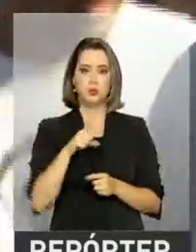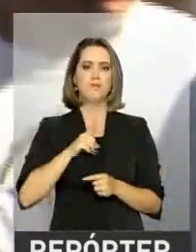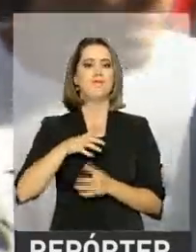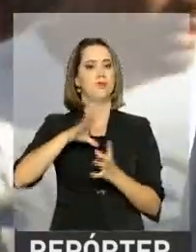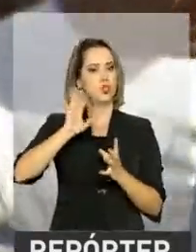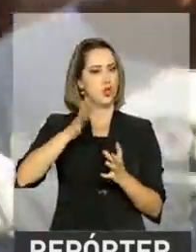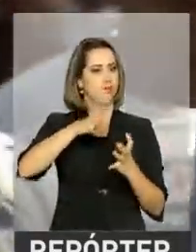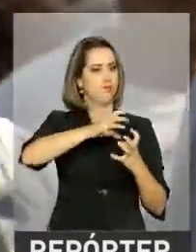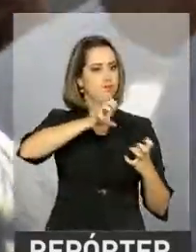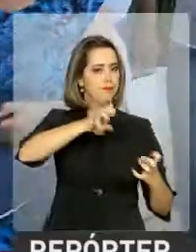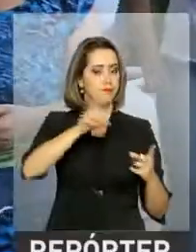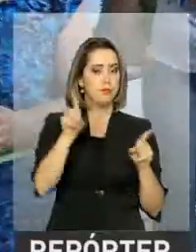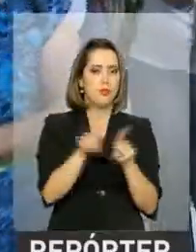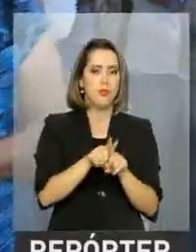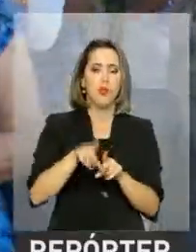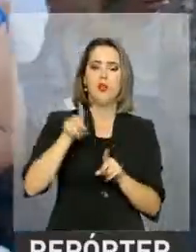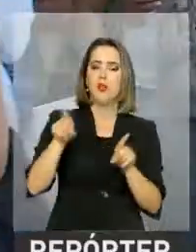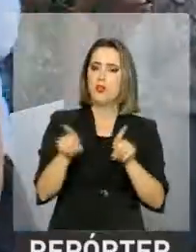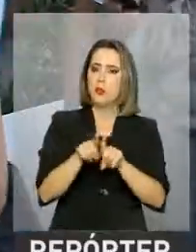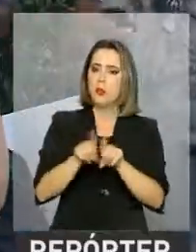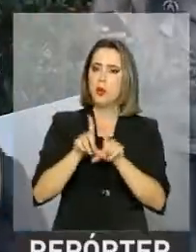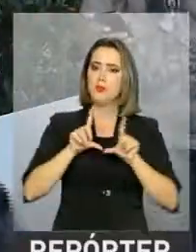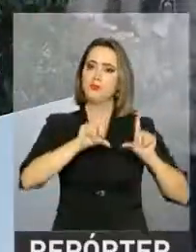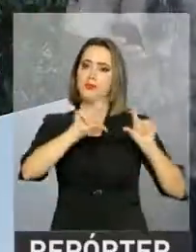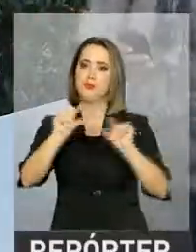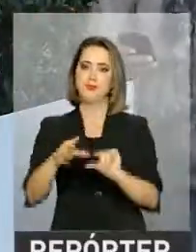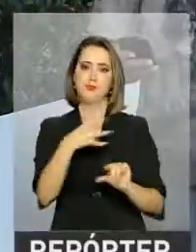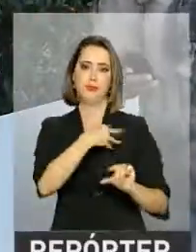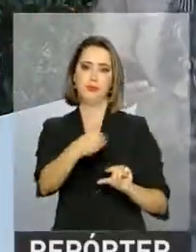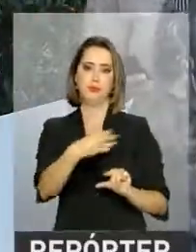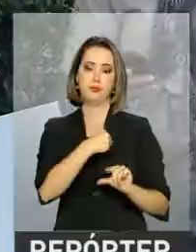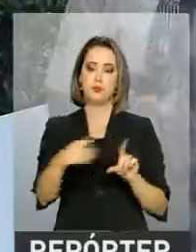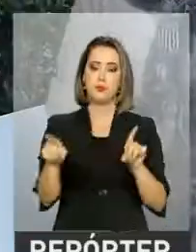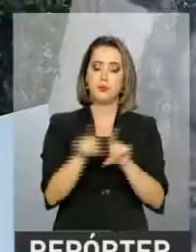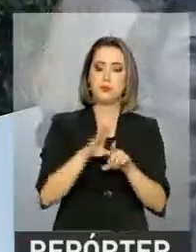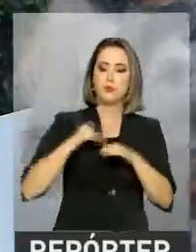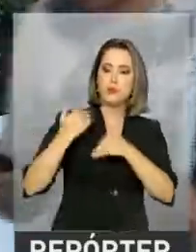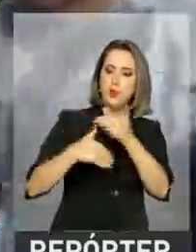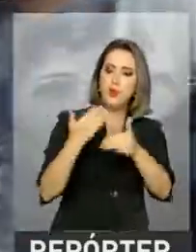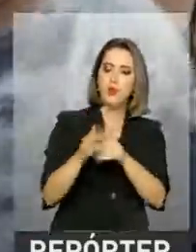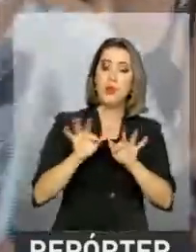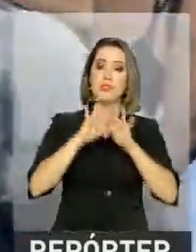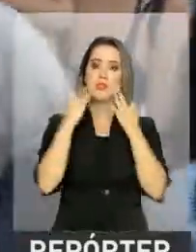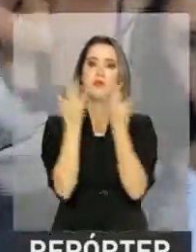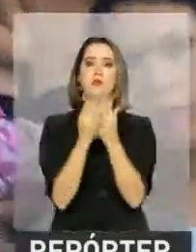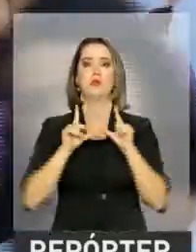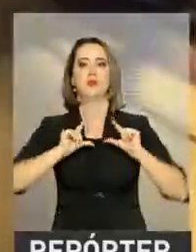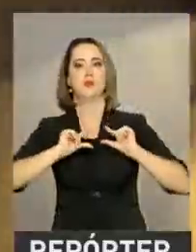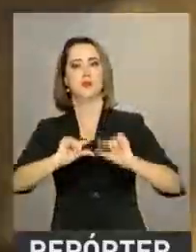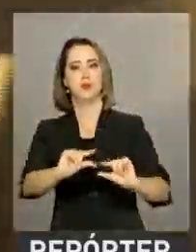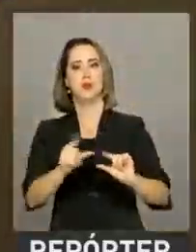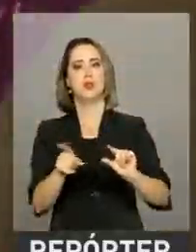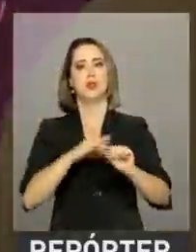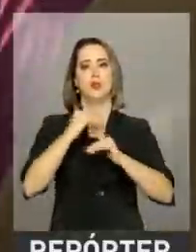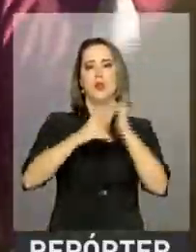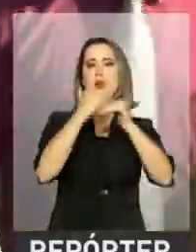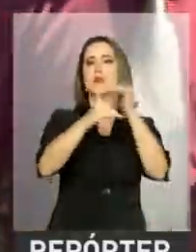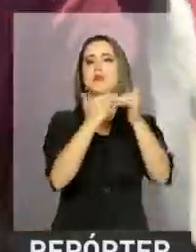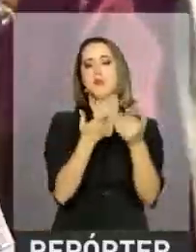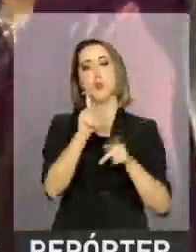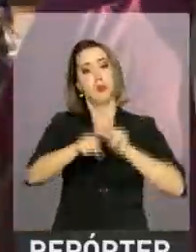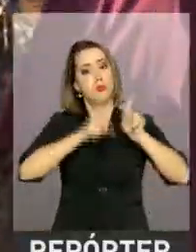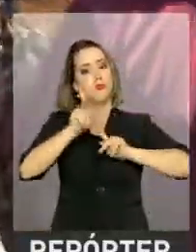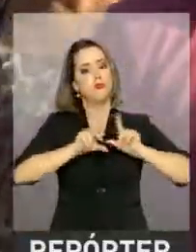disso os brasileiros estão tendo menos filhos logo as famílias estão ficando menores ea taxa de crescimento populacional